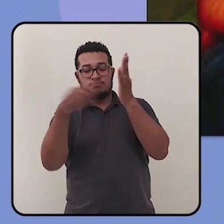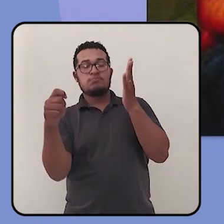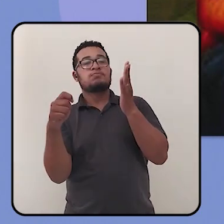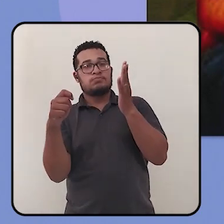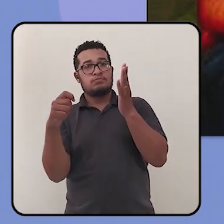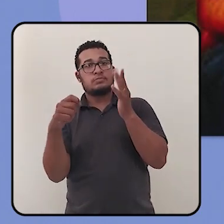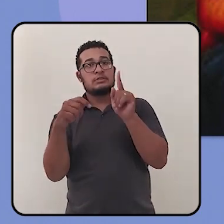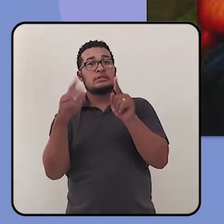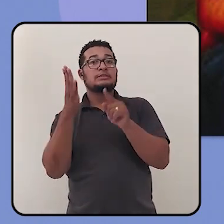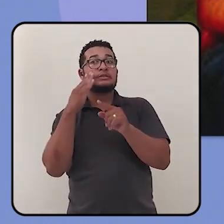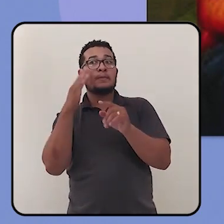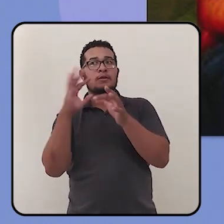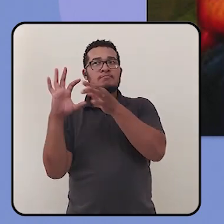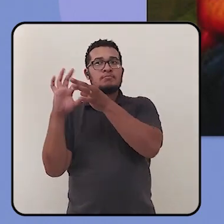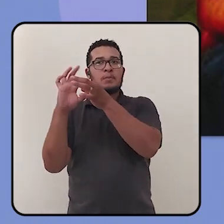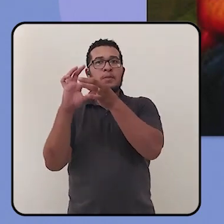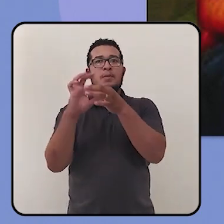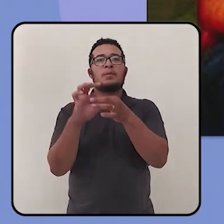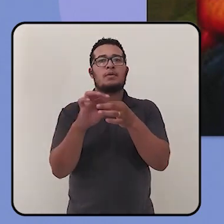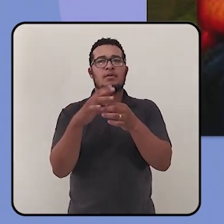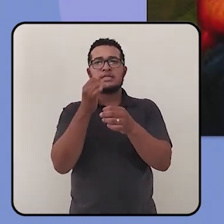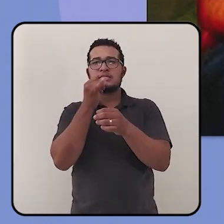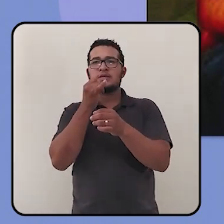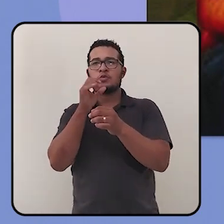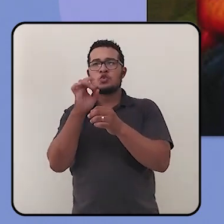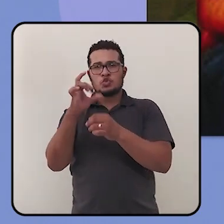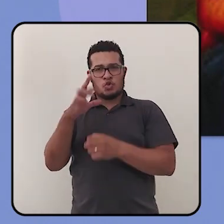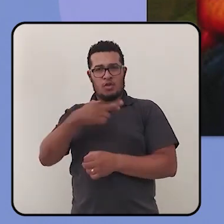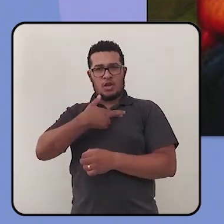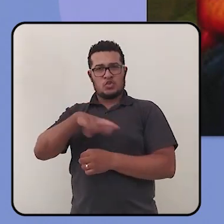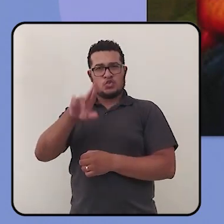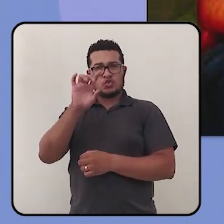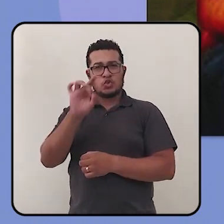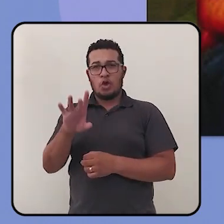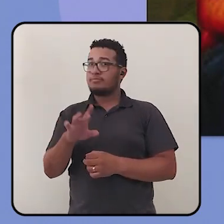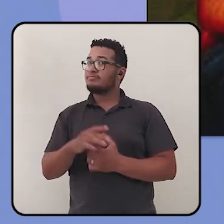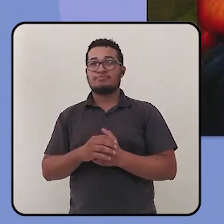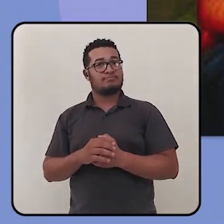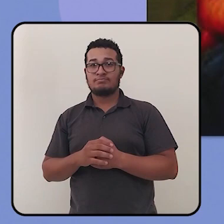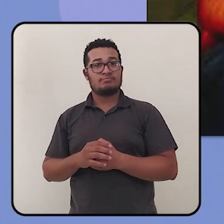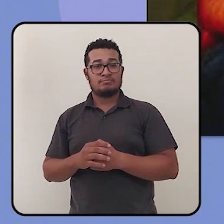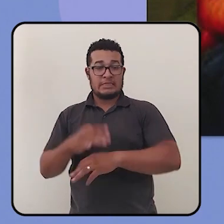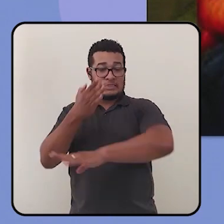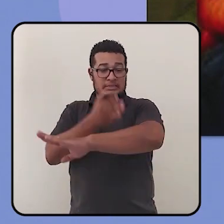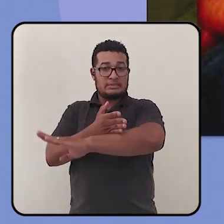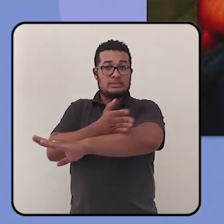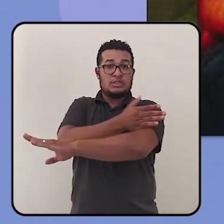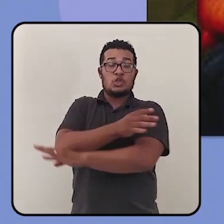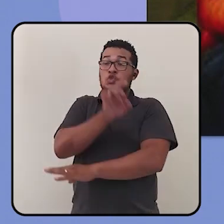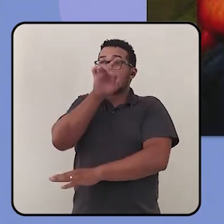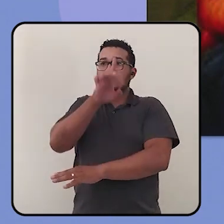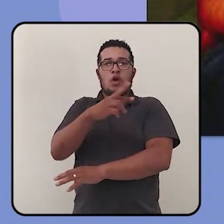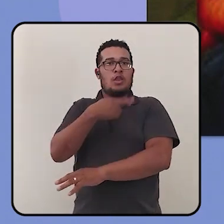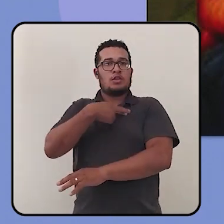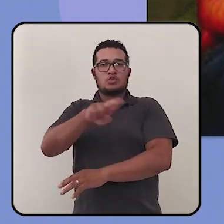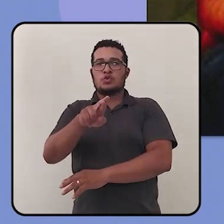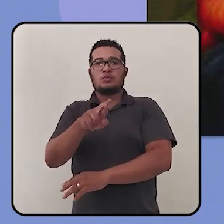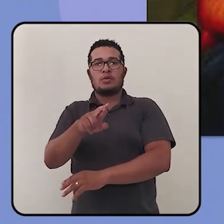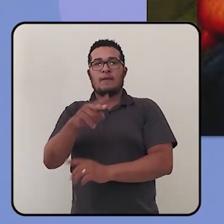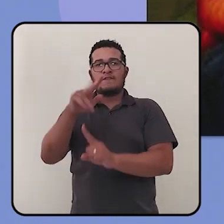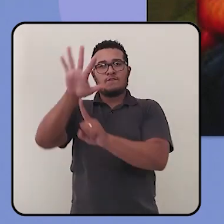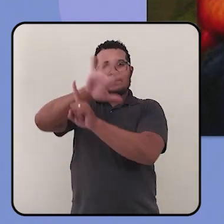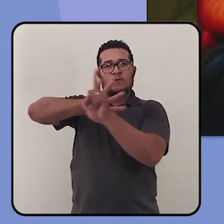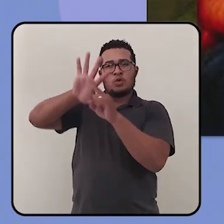obras retratavam também a nudez não retratava apenas temas religiosos janete média só tema religioso